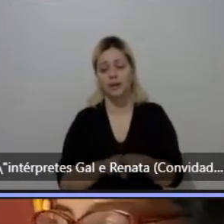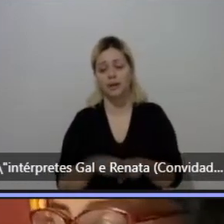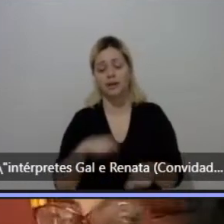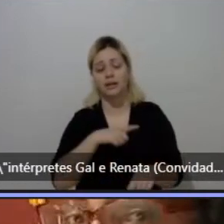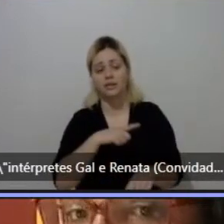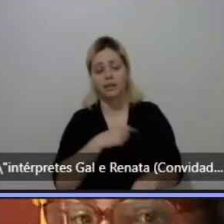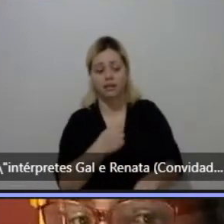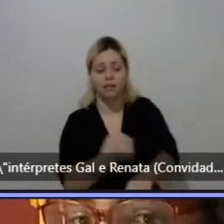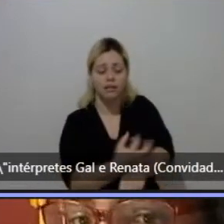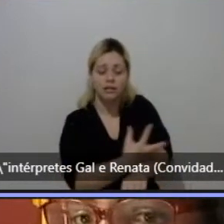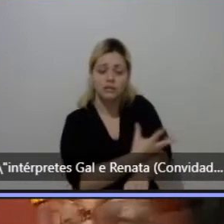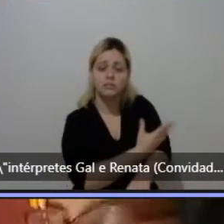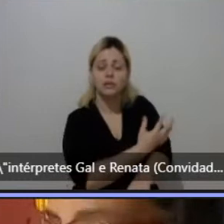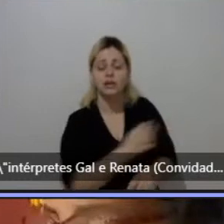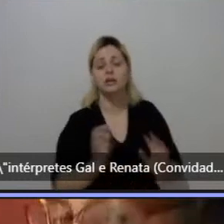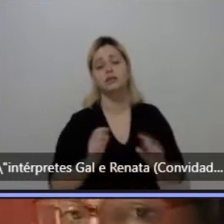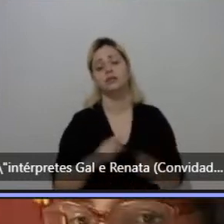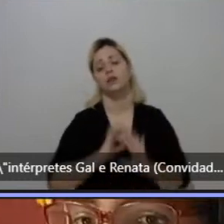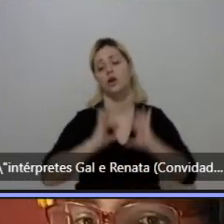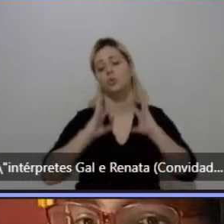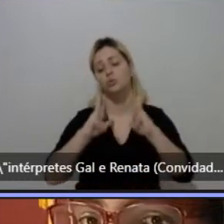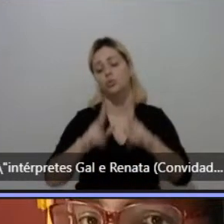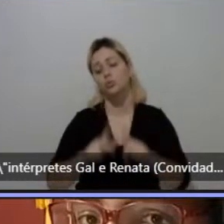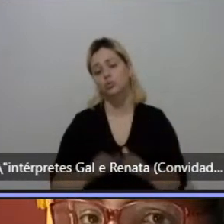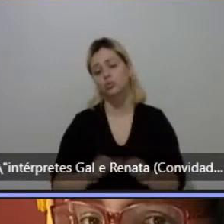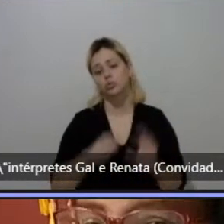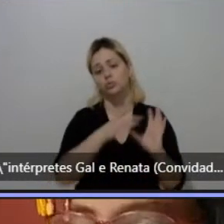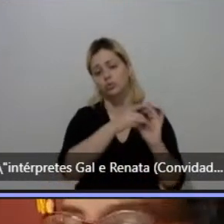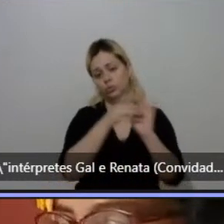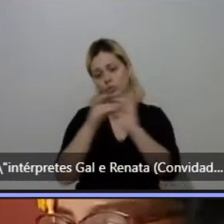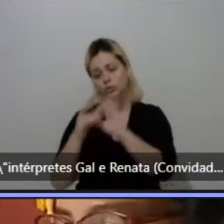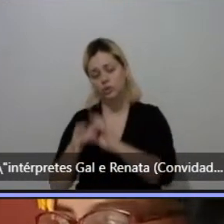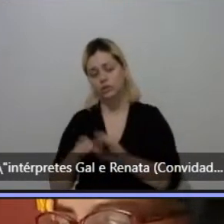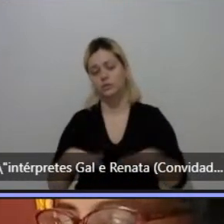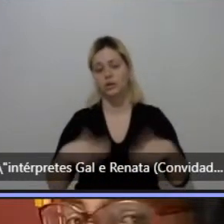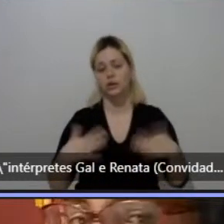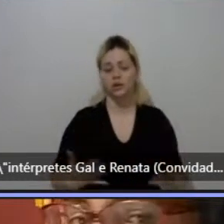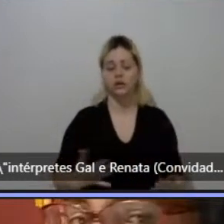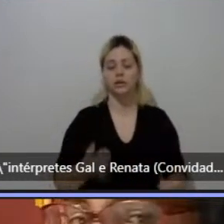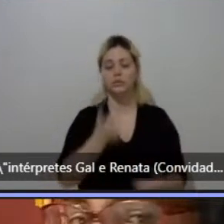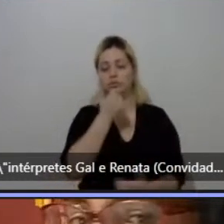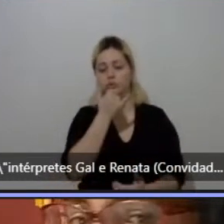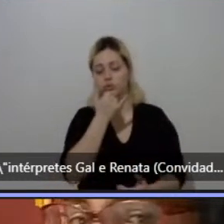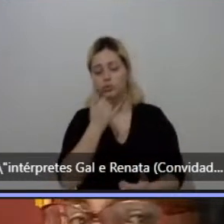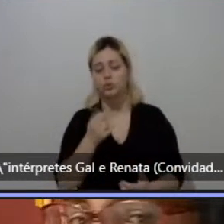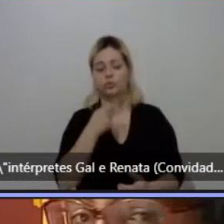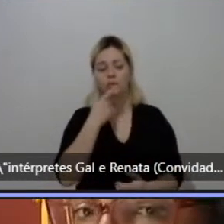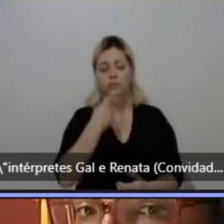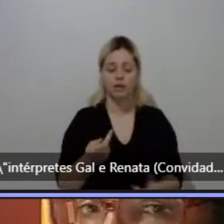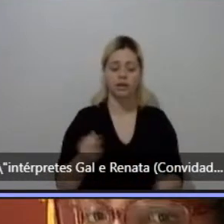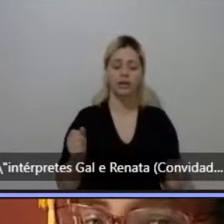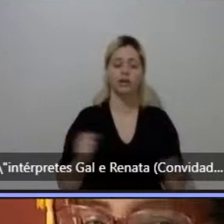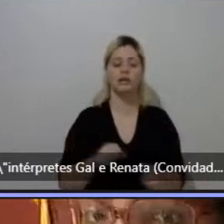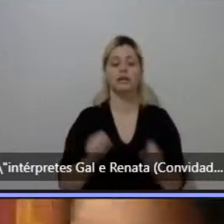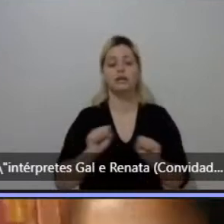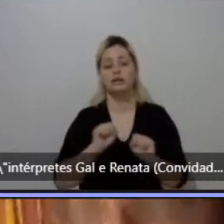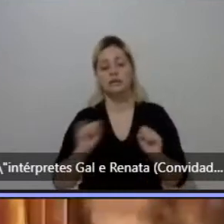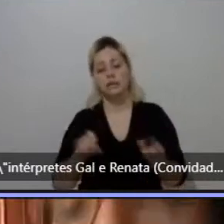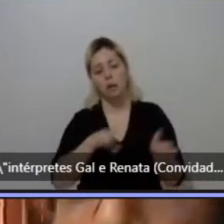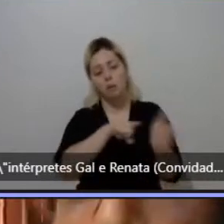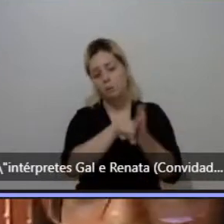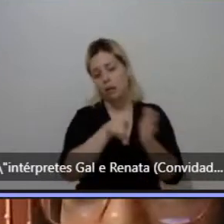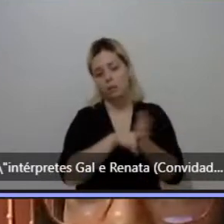esperançar, né, nesse contexto. Então, termino por aqui e, caso tenha algumas perguntas, a gente segue a conversa. Um abraço,